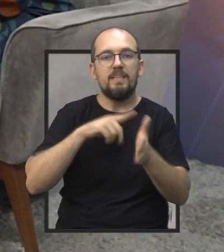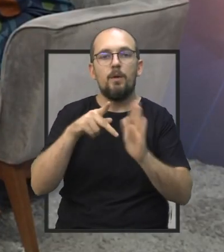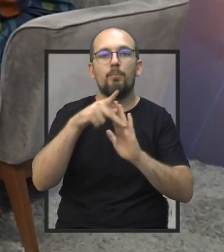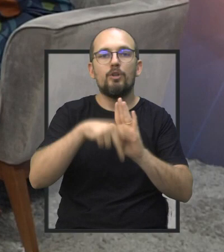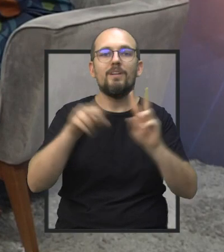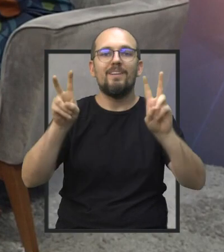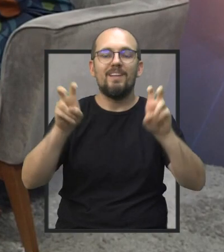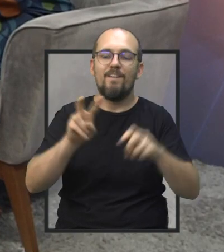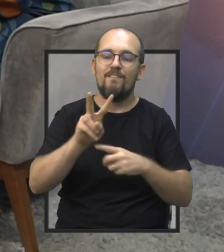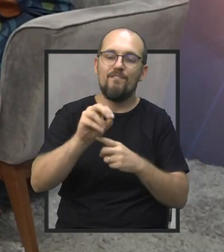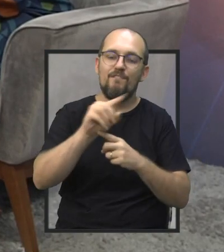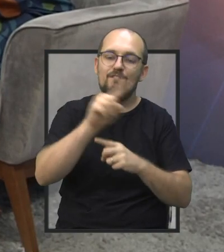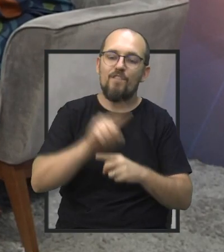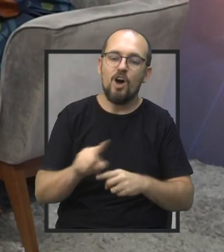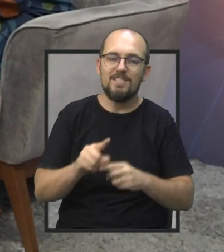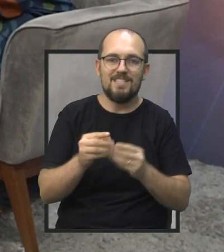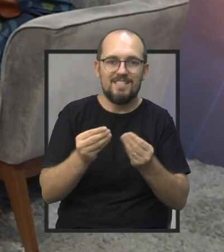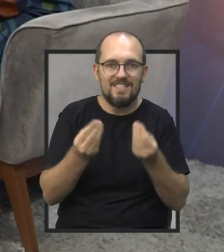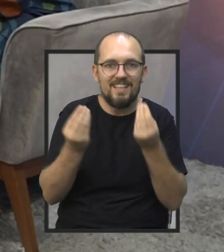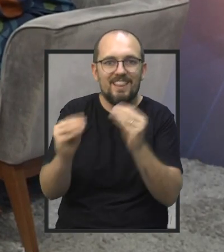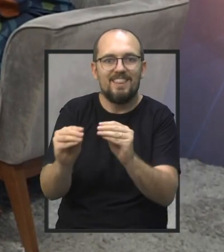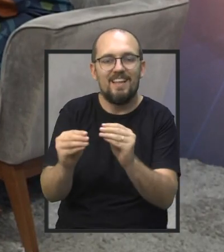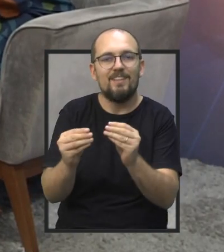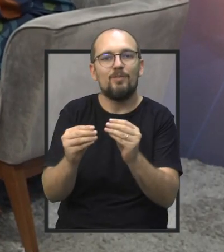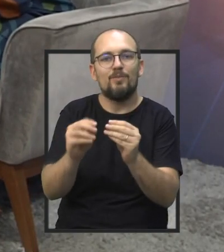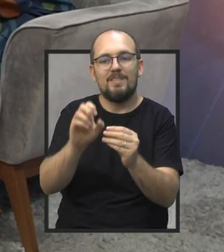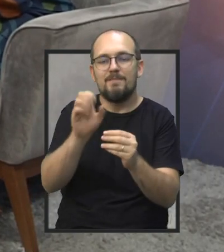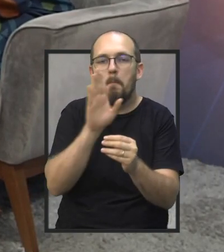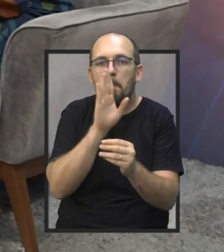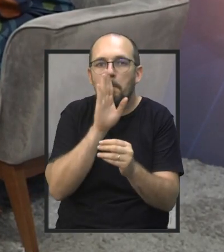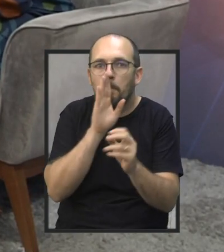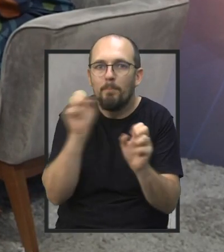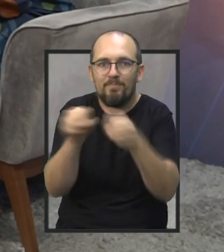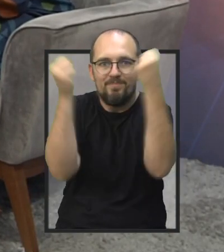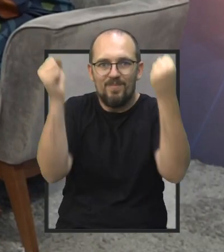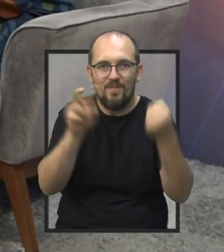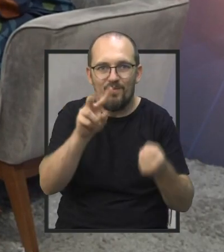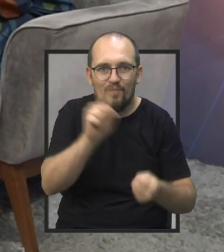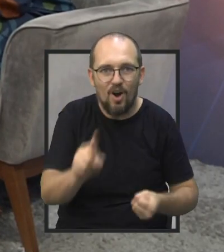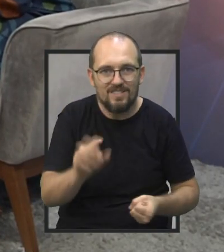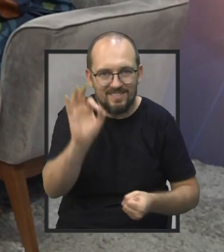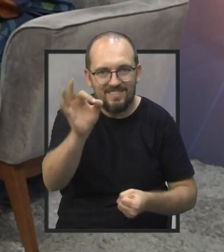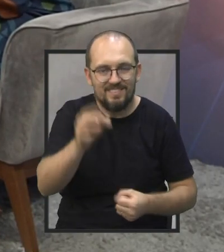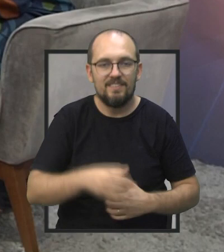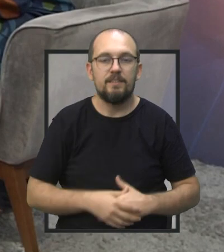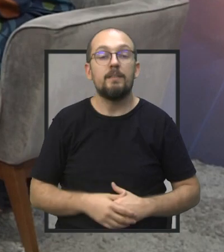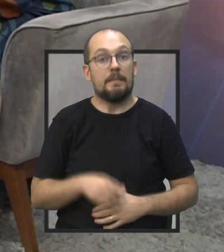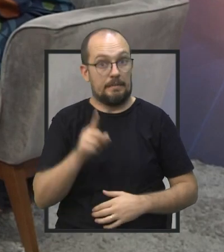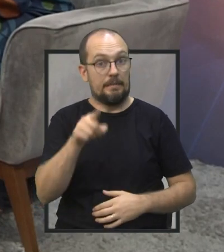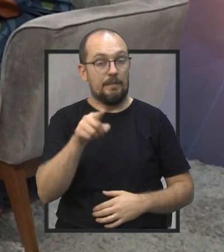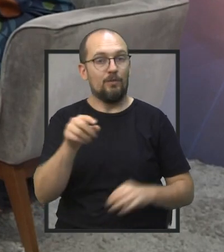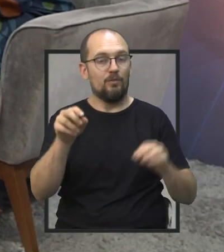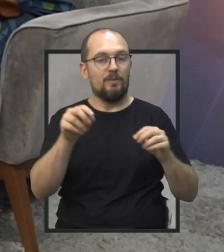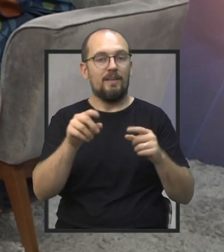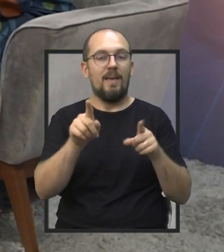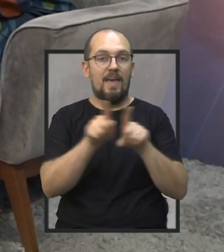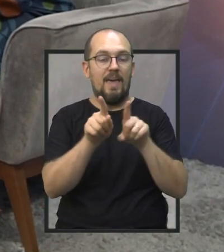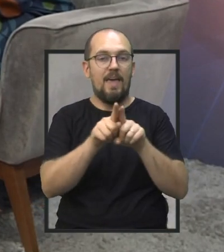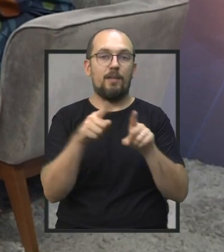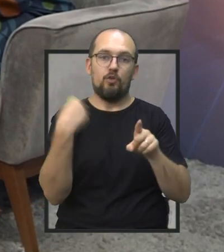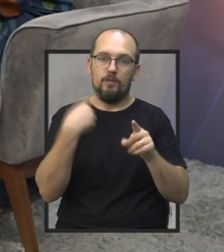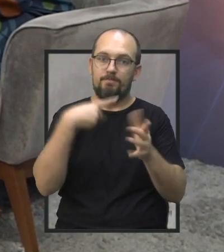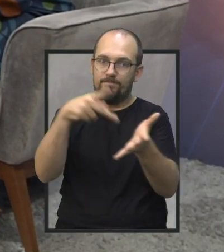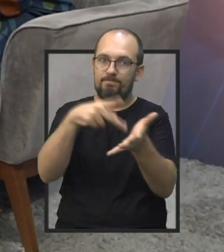projeto que é Dando Voz ao Silêncio, né? É isso, Cândida? É isso. A gente deu esse nome, batizou esse nome, porque essa é a nossa